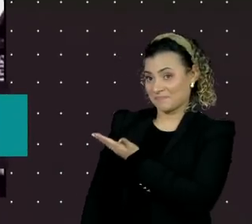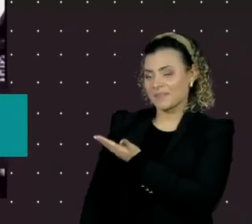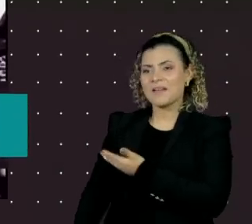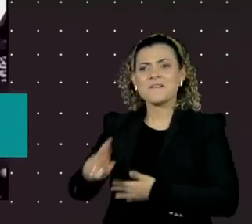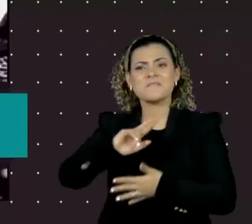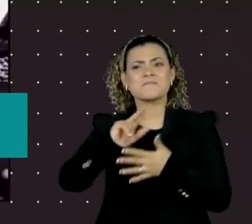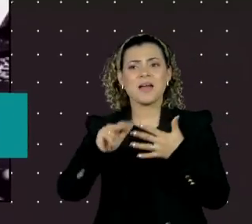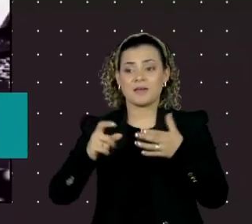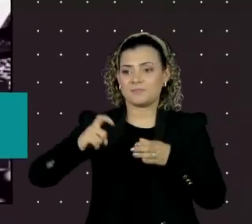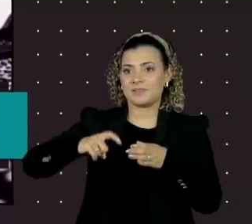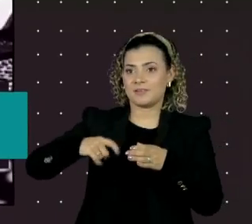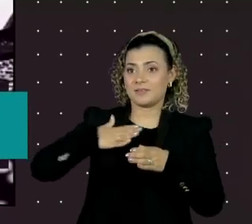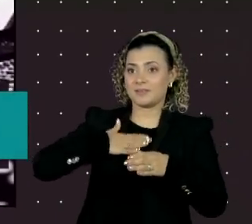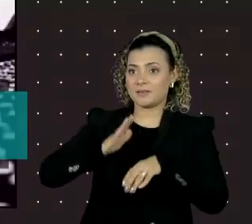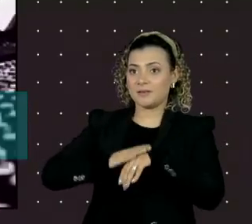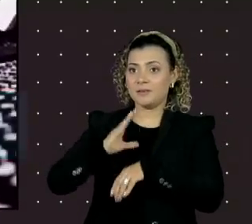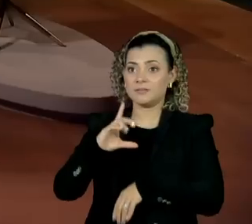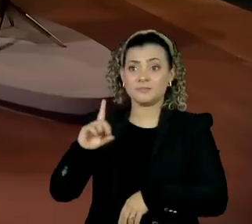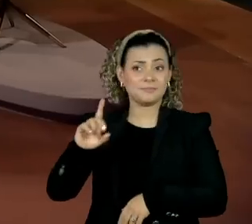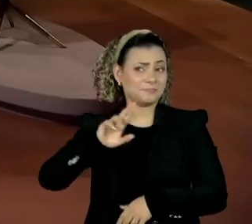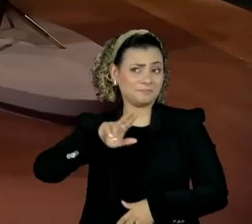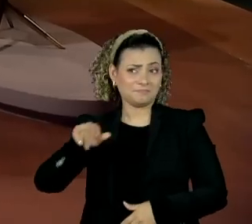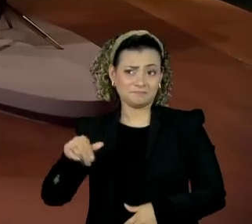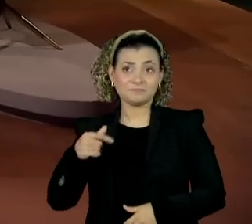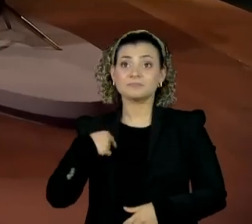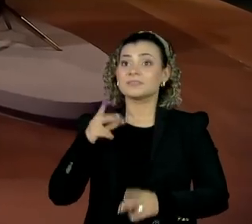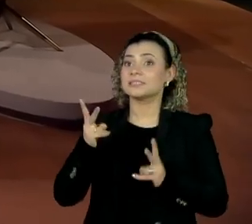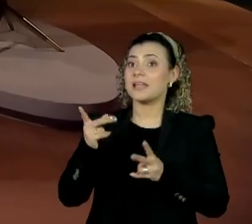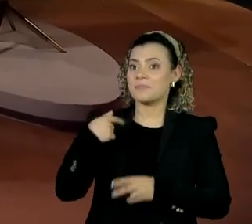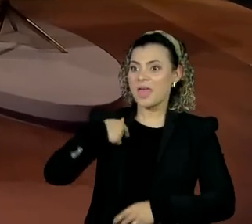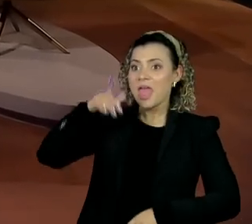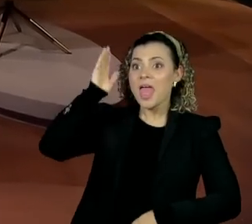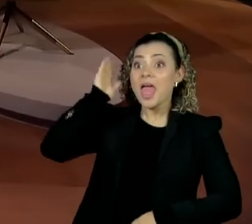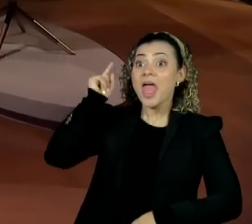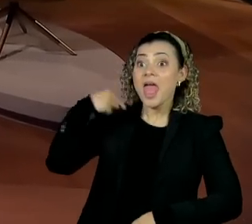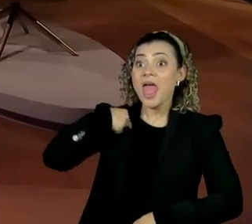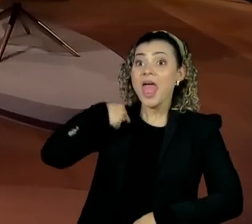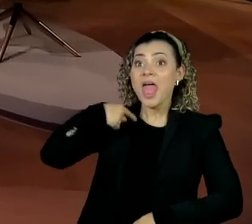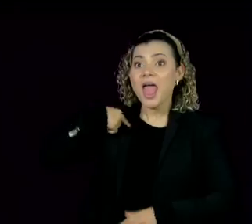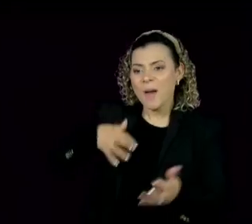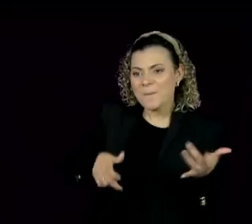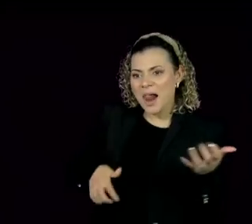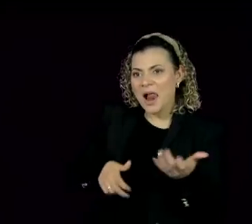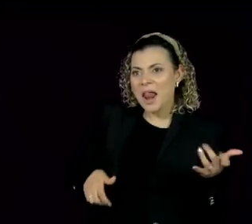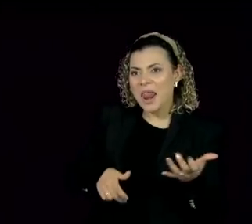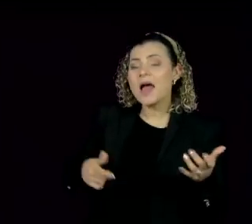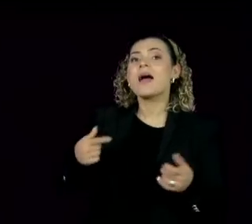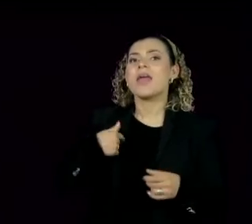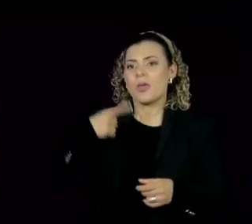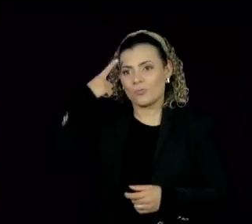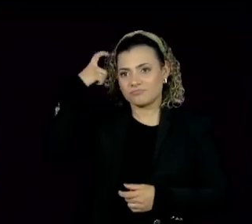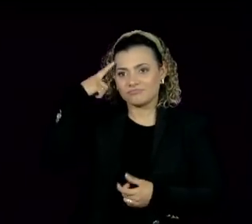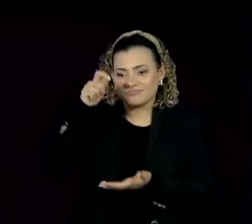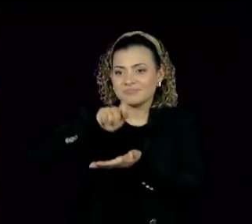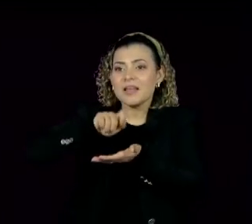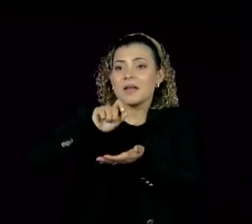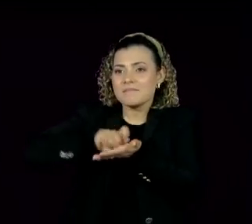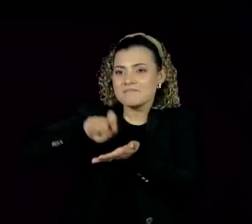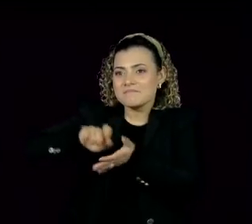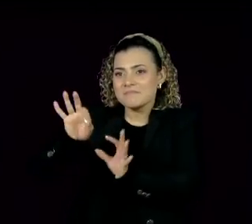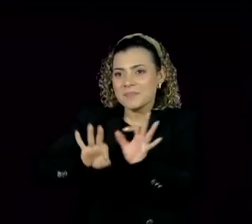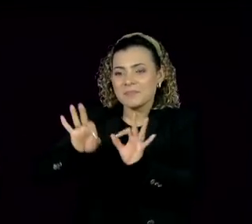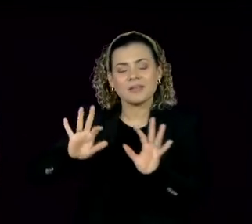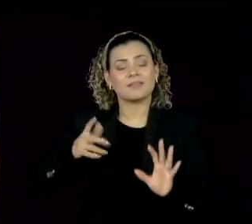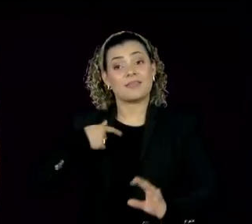vários discos meus solo. Ele falou, aquele baixo fui eu que compus, aquela música eu sou compositor também.